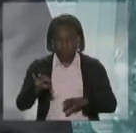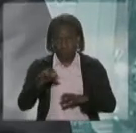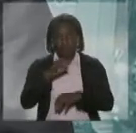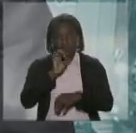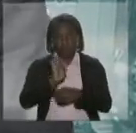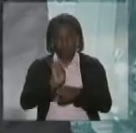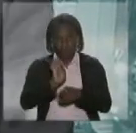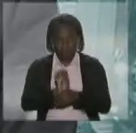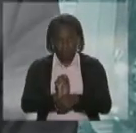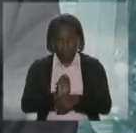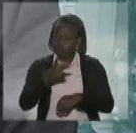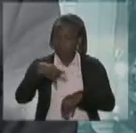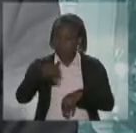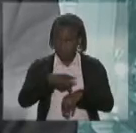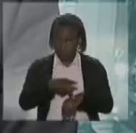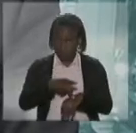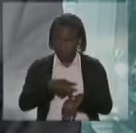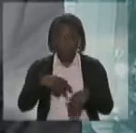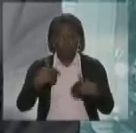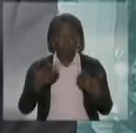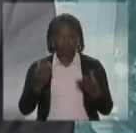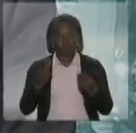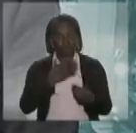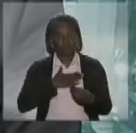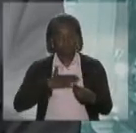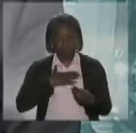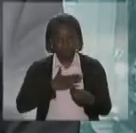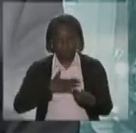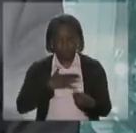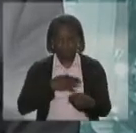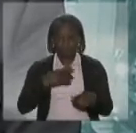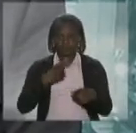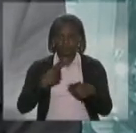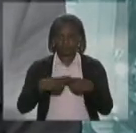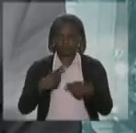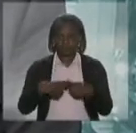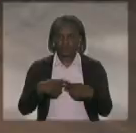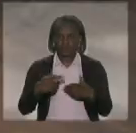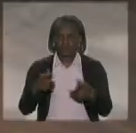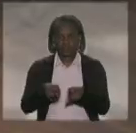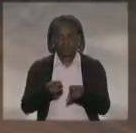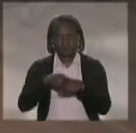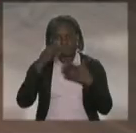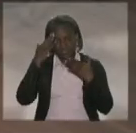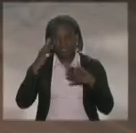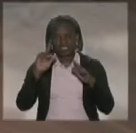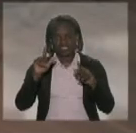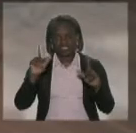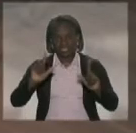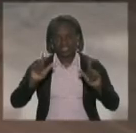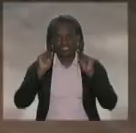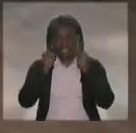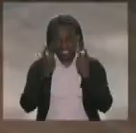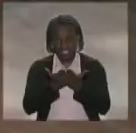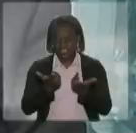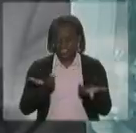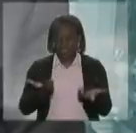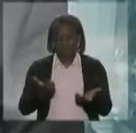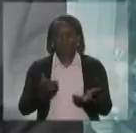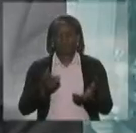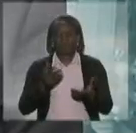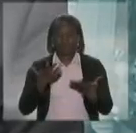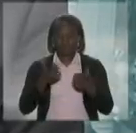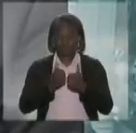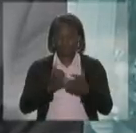estado no nosso país então fico muito feliz por congada tv led e agradece também apresentaram começar dizendo